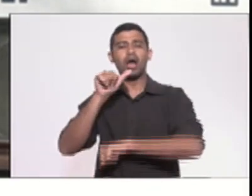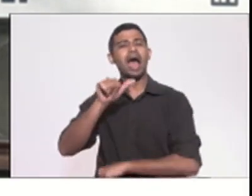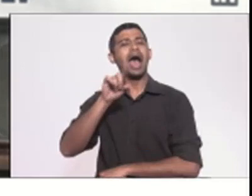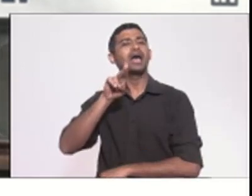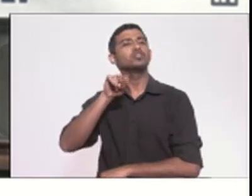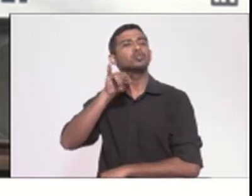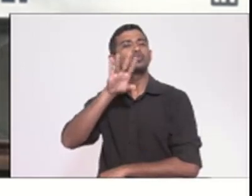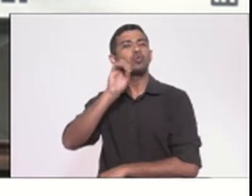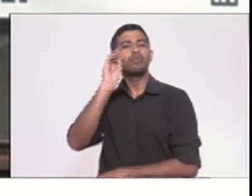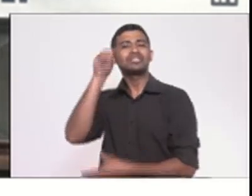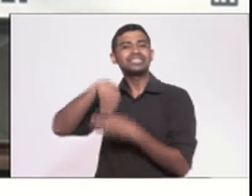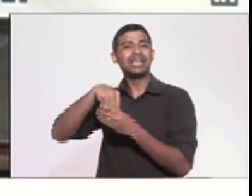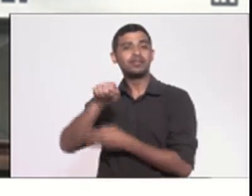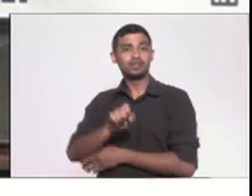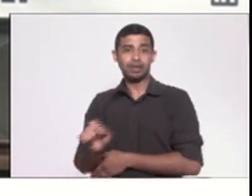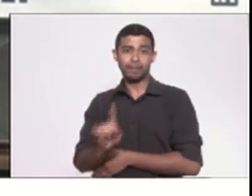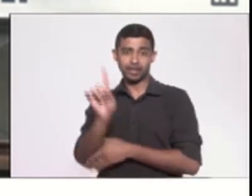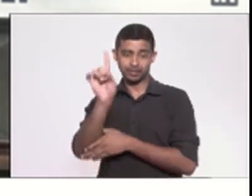planta.